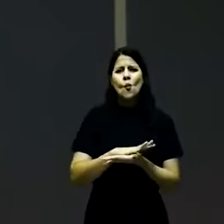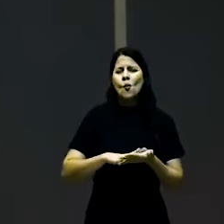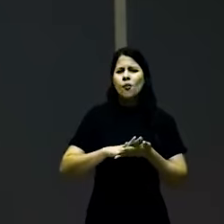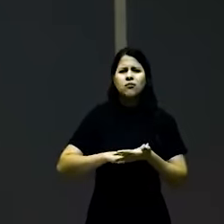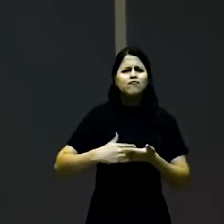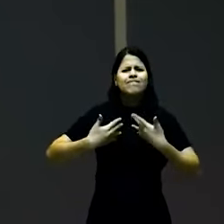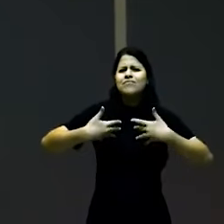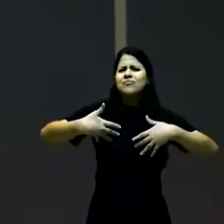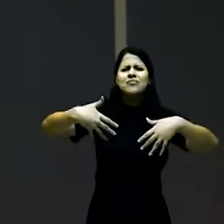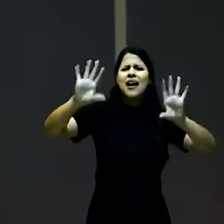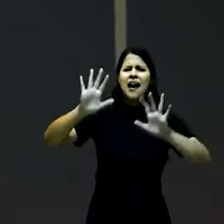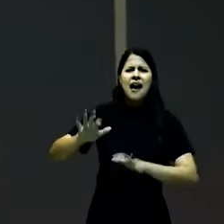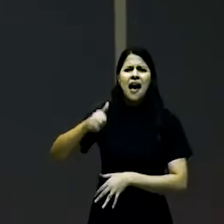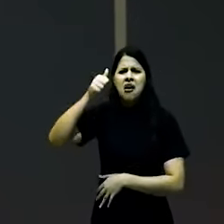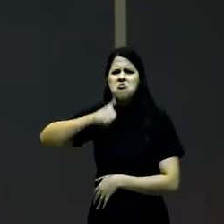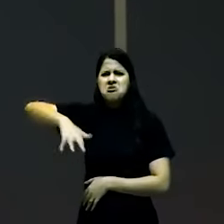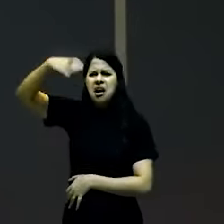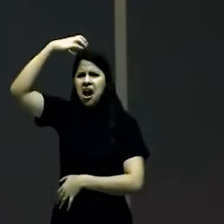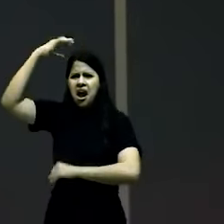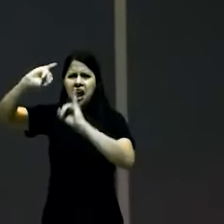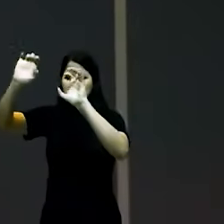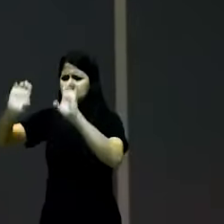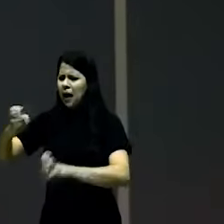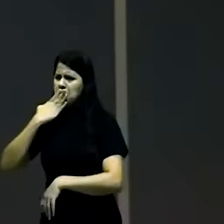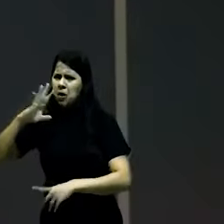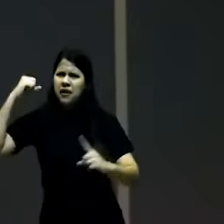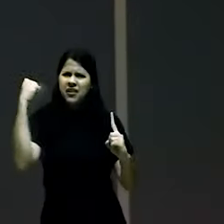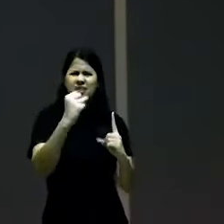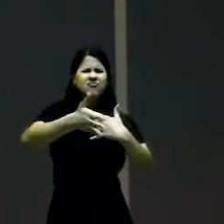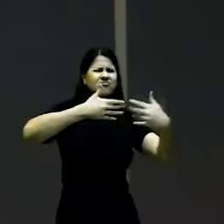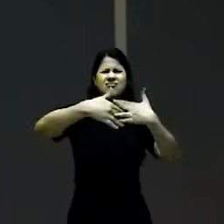Deixa Jezabel lá gritar dizendo que vai te matar.